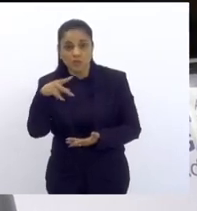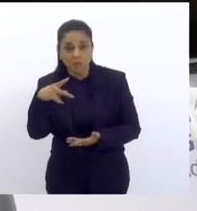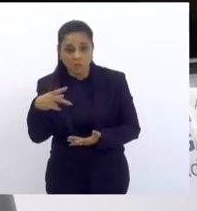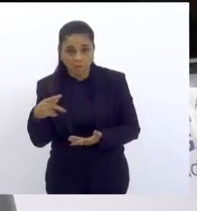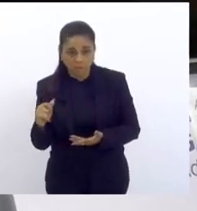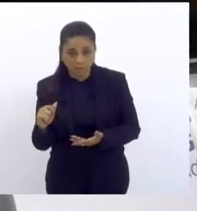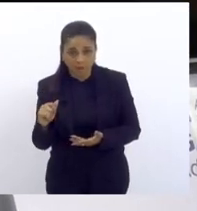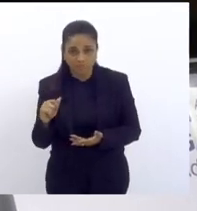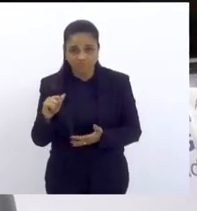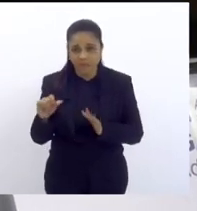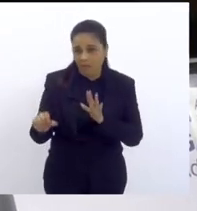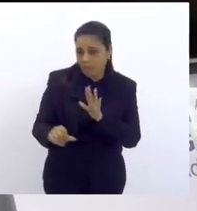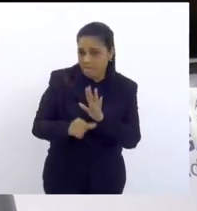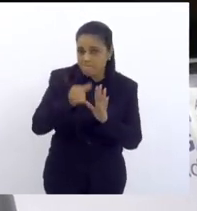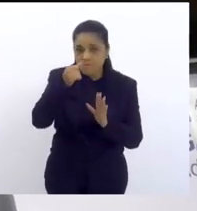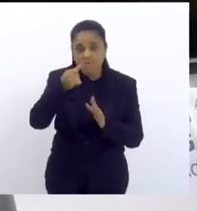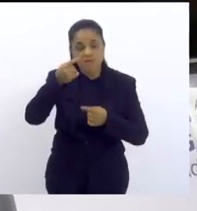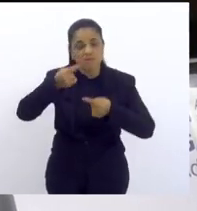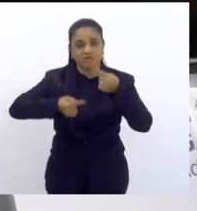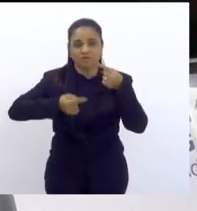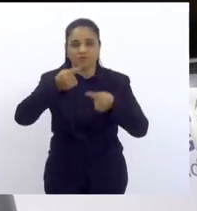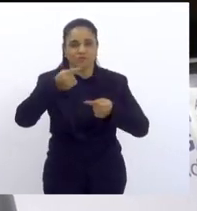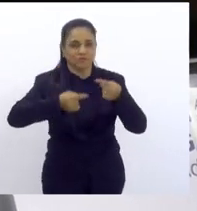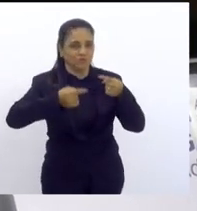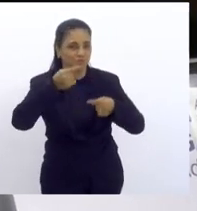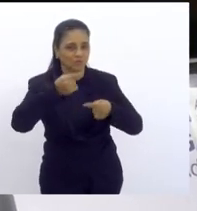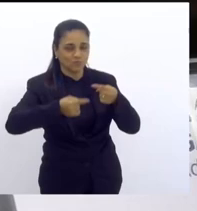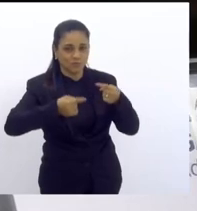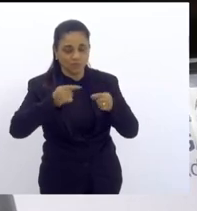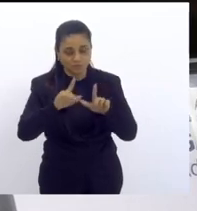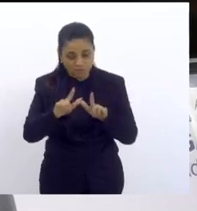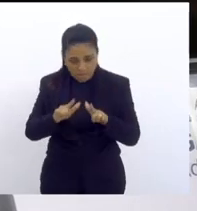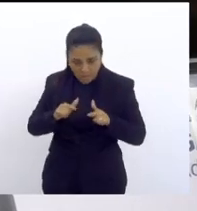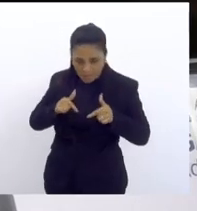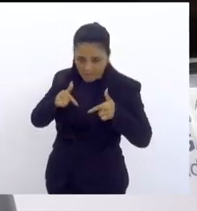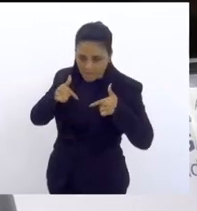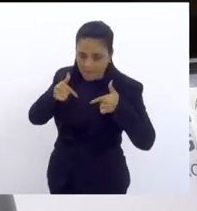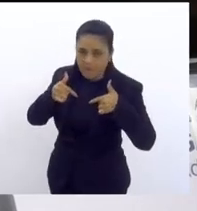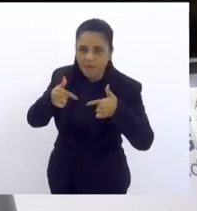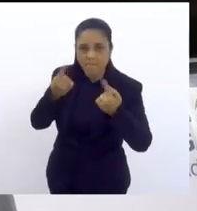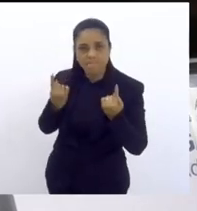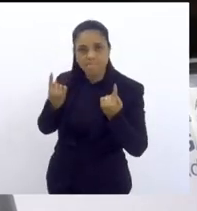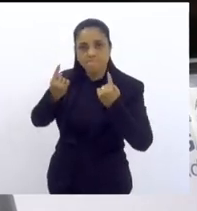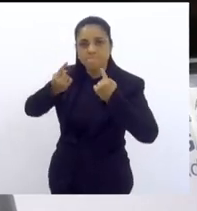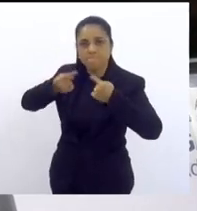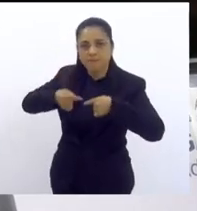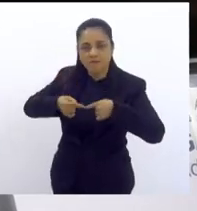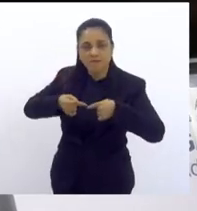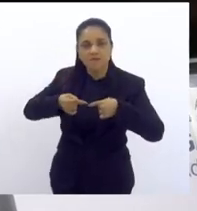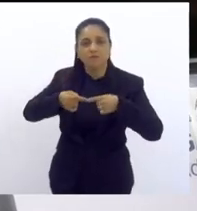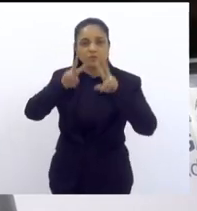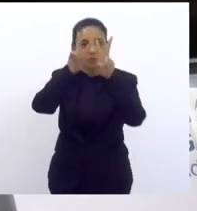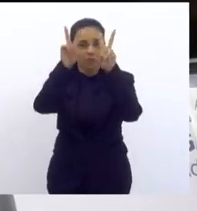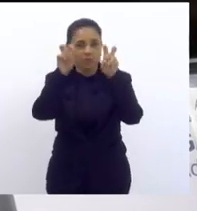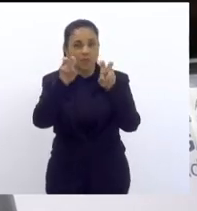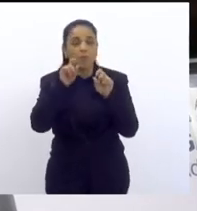precursora na discussão enfrentamento de um tema de vários tormentoso que é a proteção e defesa